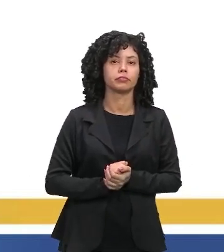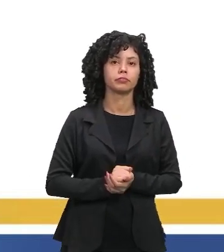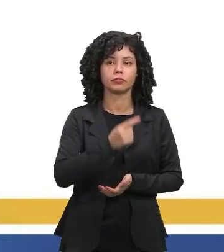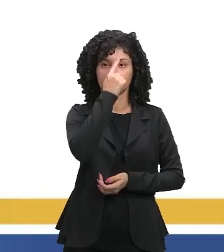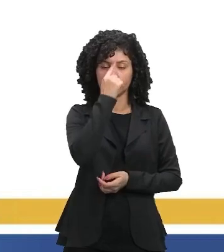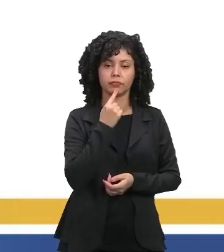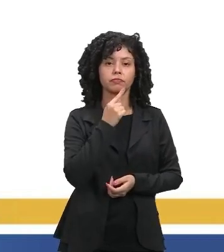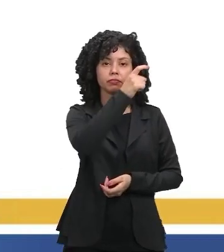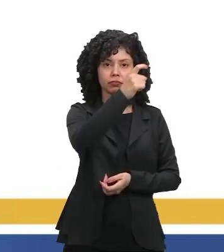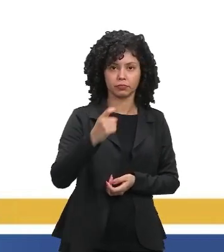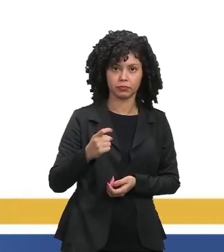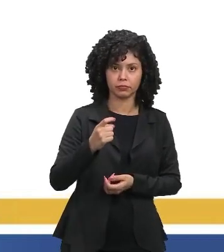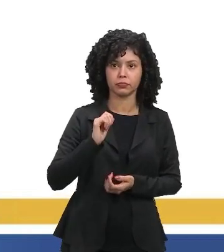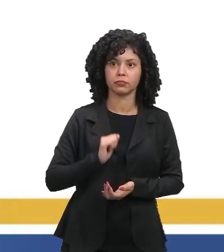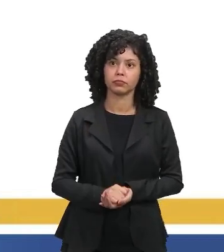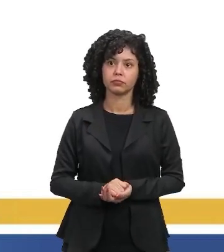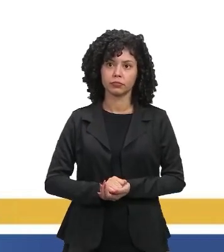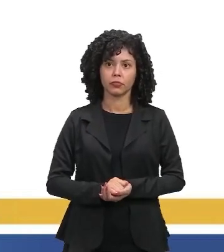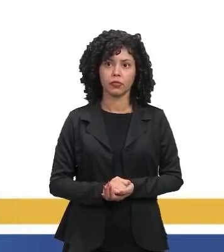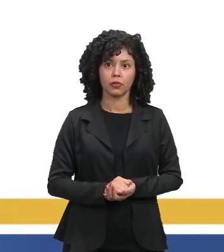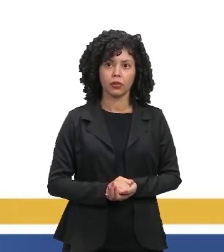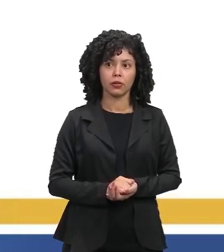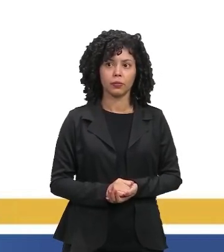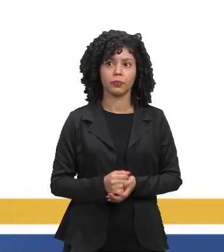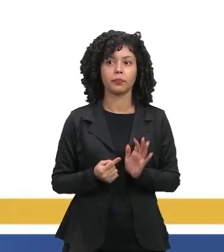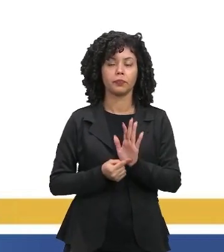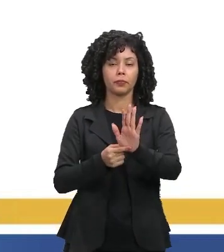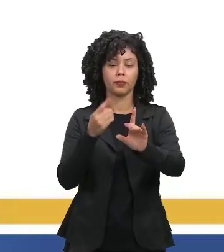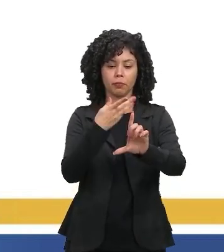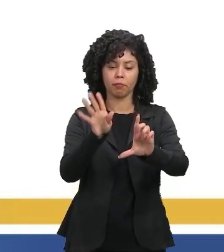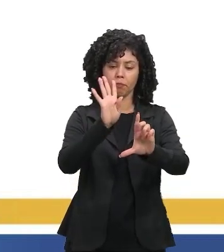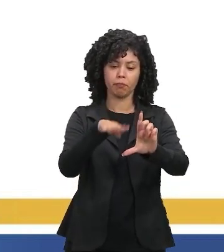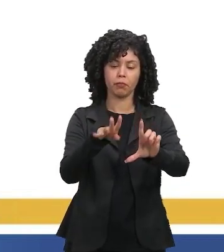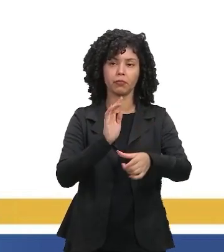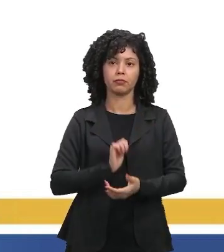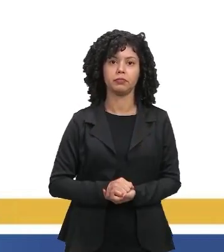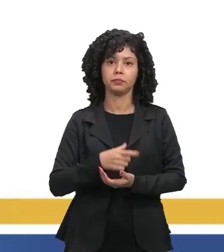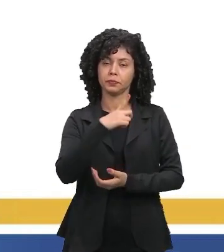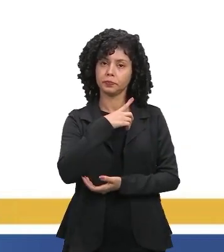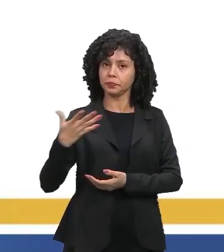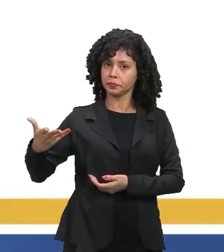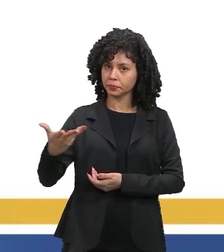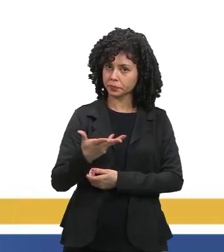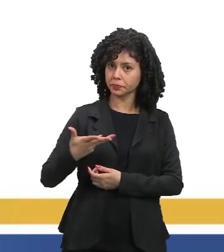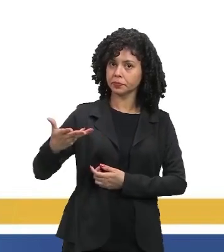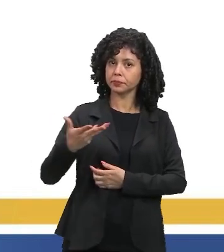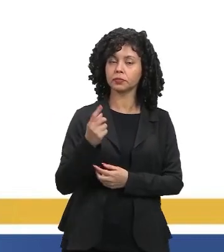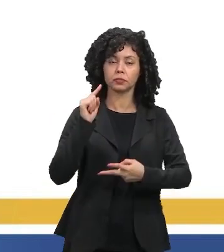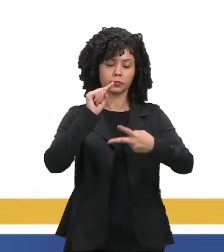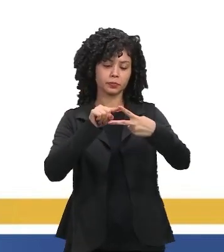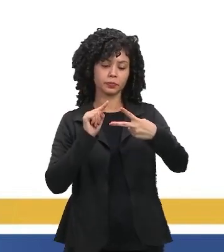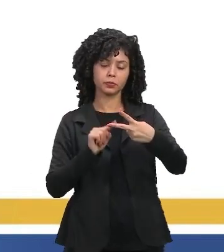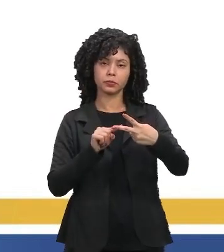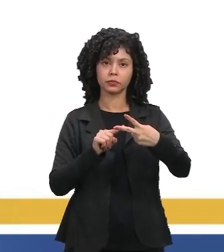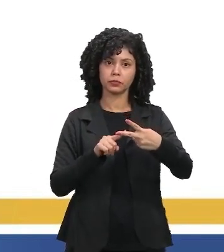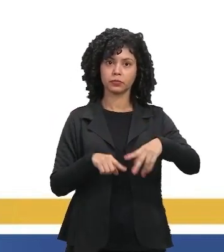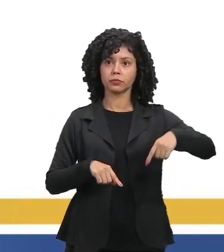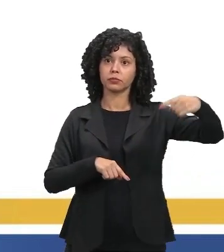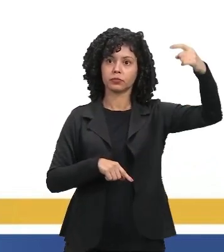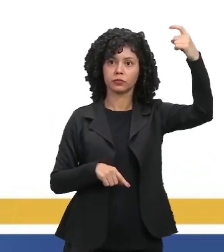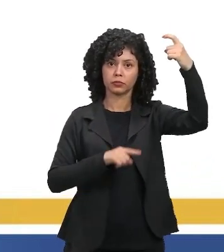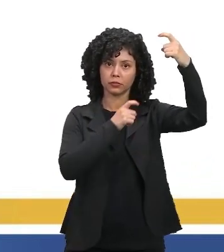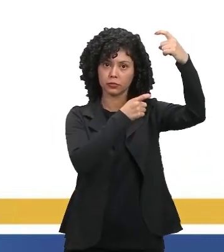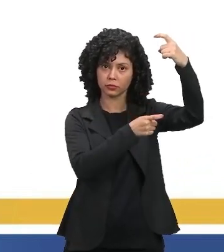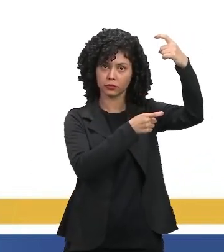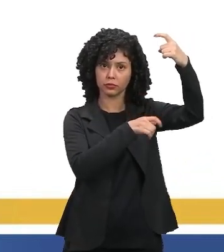ilustrativa, um X. Como é que ele é representado na tabela periódica? Você vai ter basicamente dois números, um em cima e um